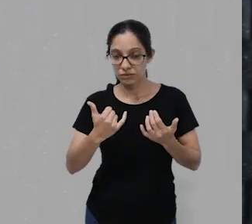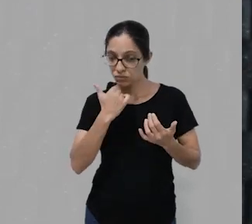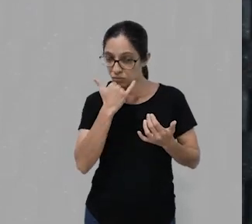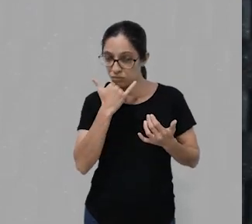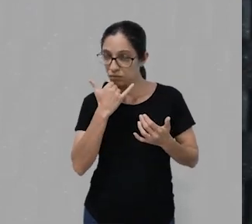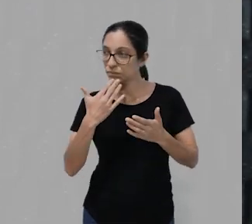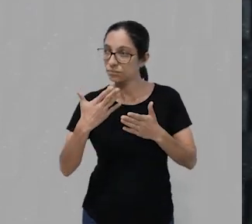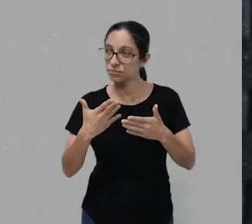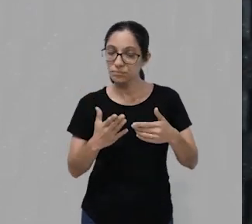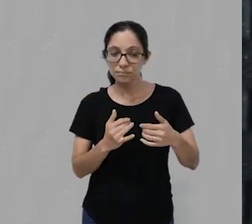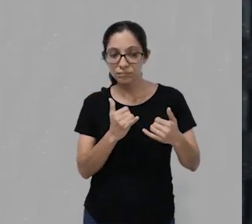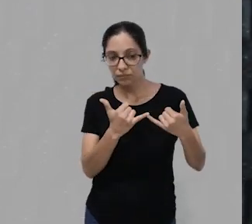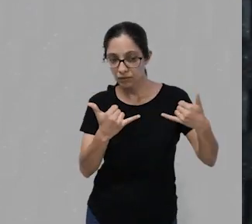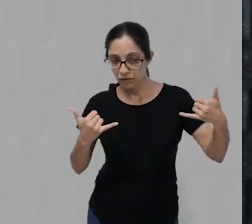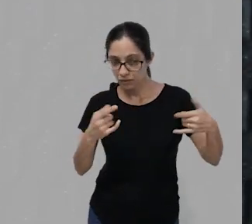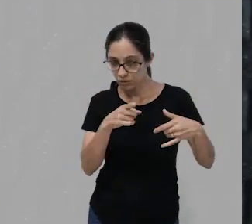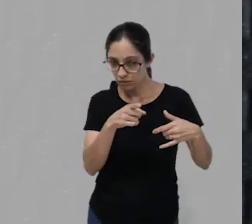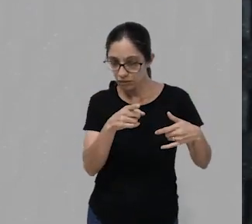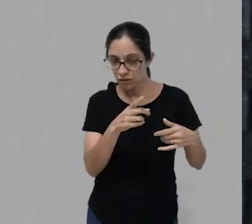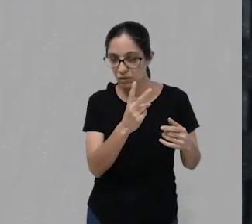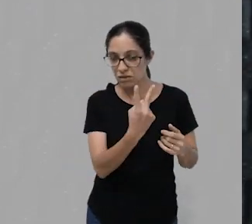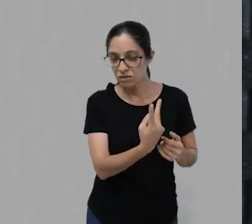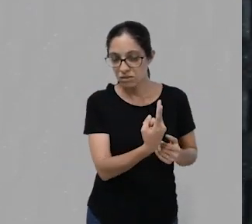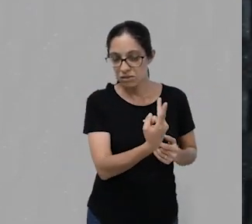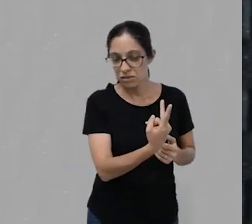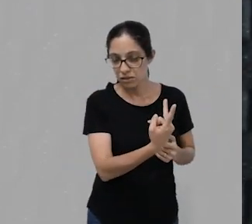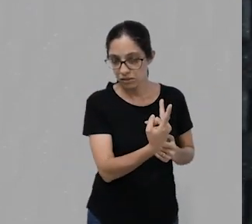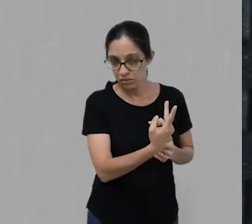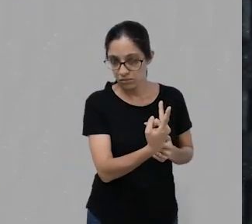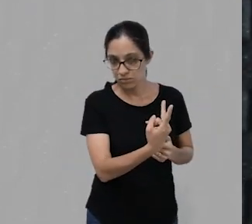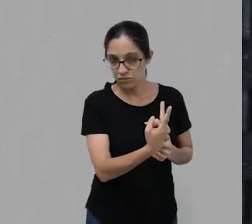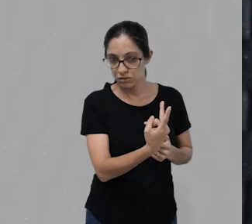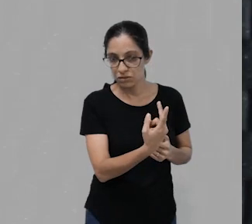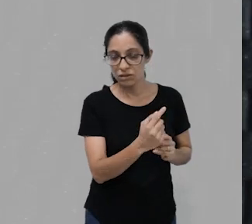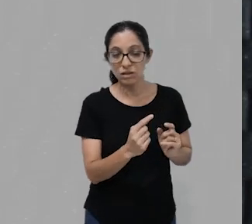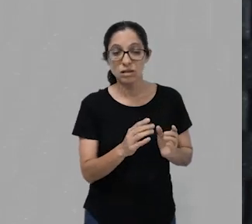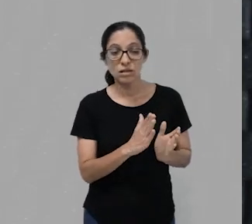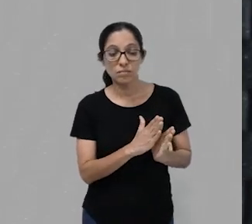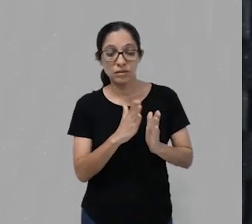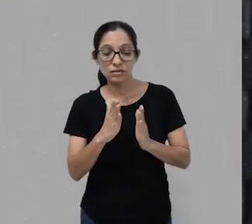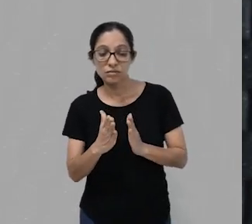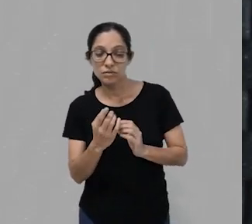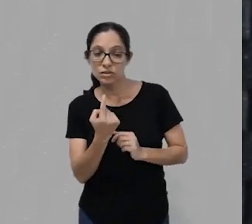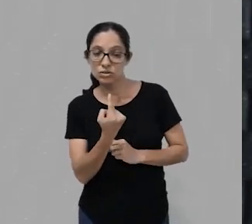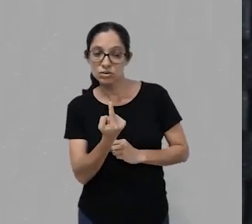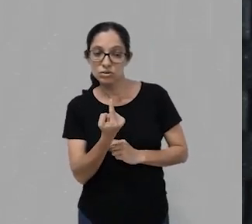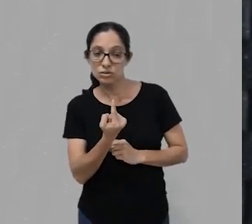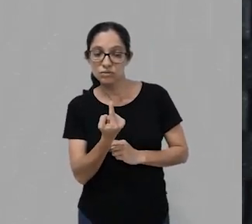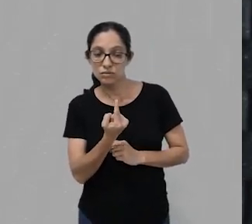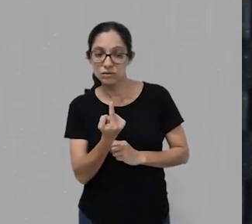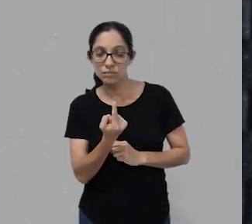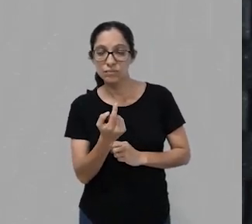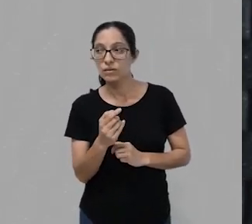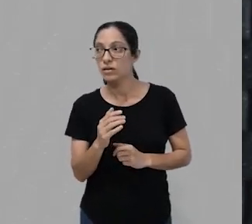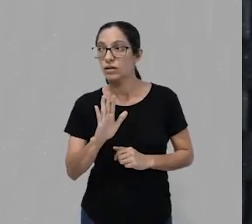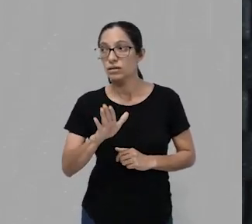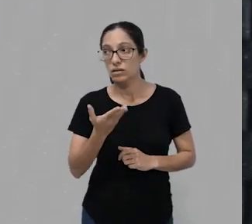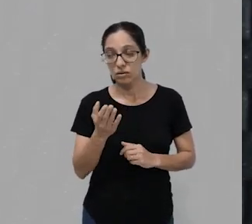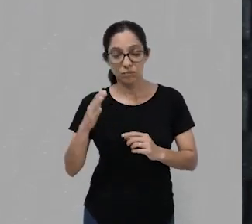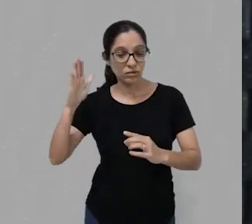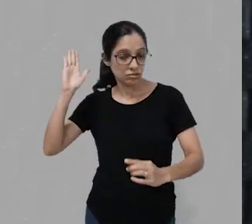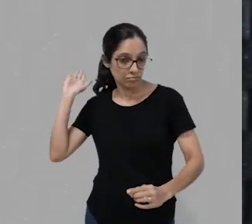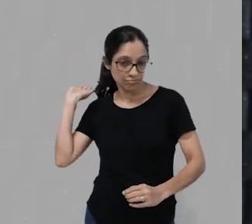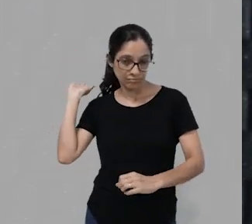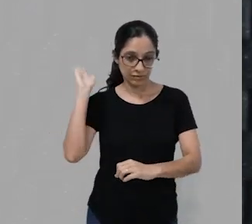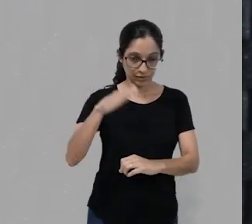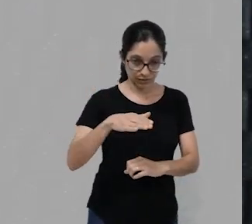de saque de duplas e aqui é a linha de saque o quê? Individual. Tá certo? Então o atleta ele pode sacar da